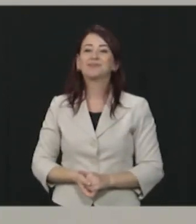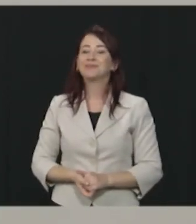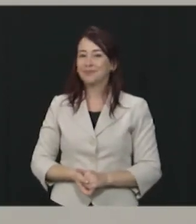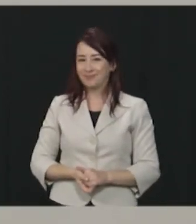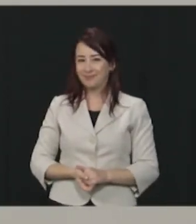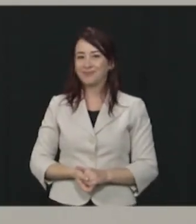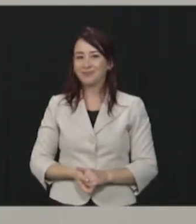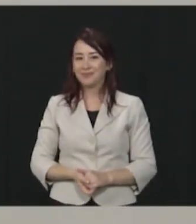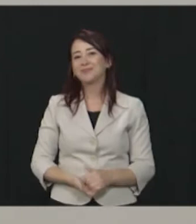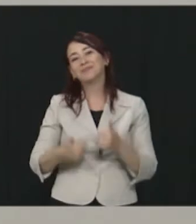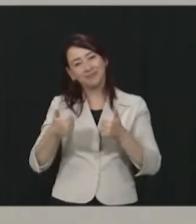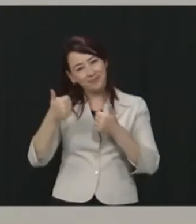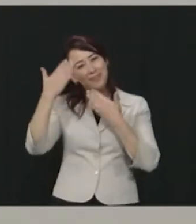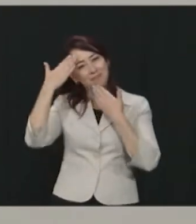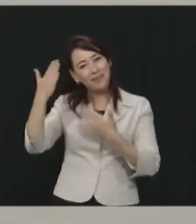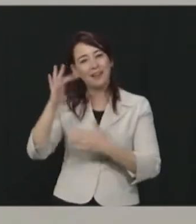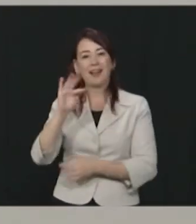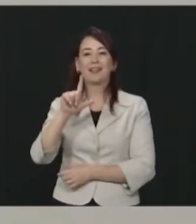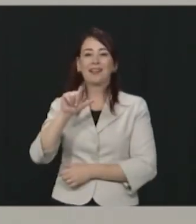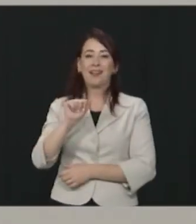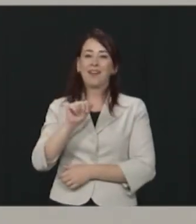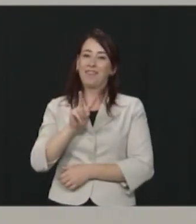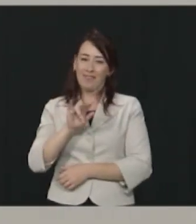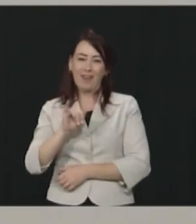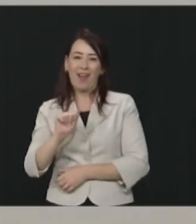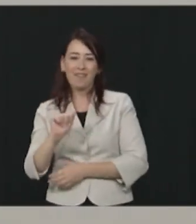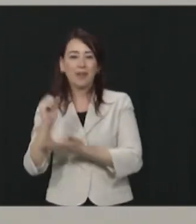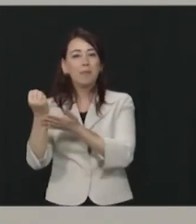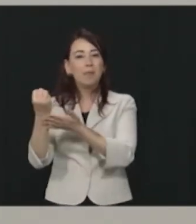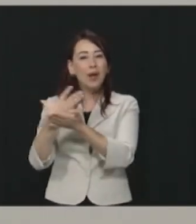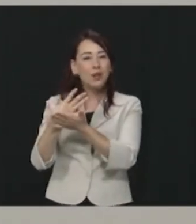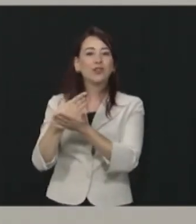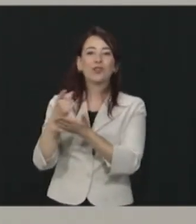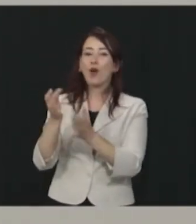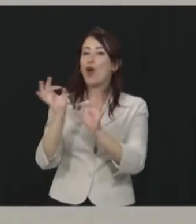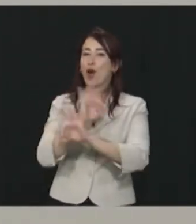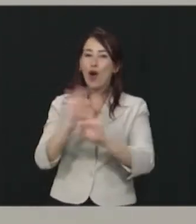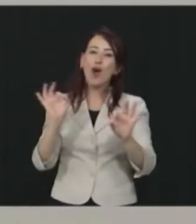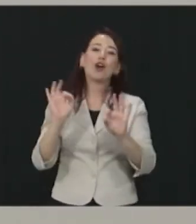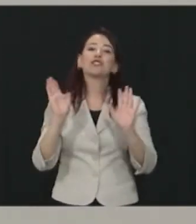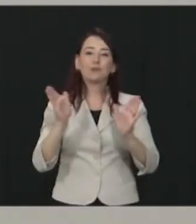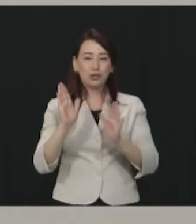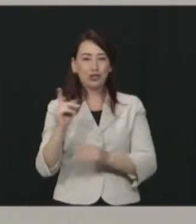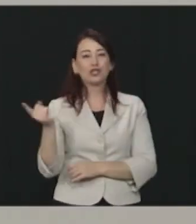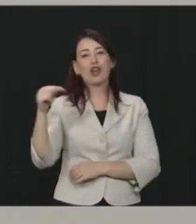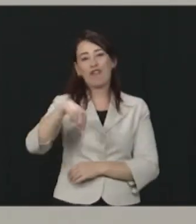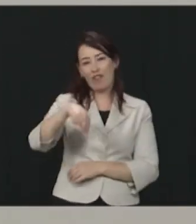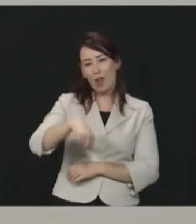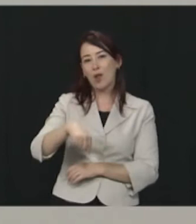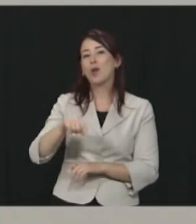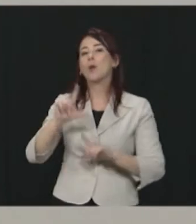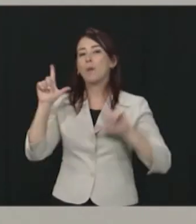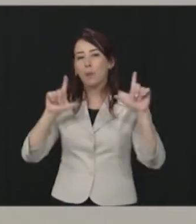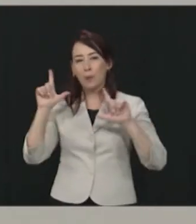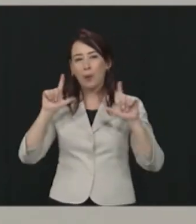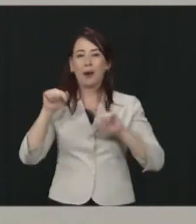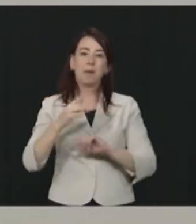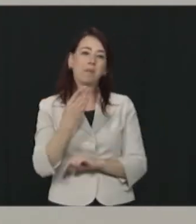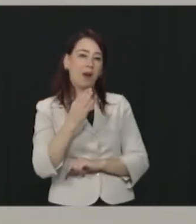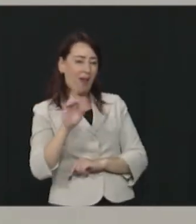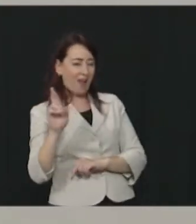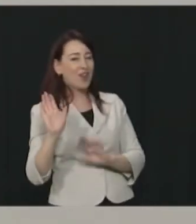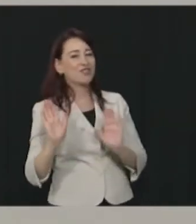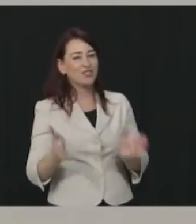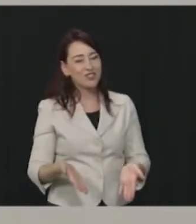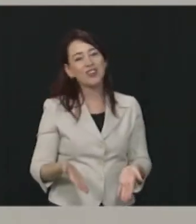Até mais, Flávia. Obrigadíssima aí pela sua mensagem. A Flávia é ótima, já esteve com a gente aqui no Brasil dos Gerais